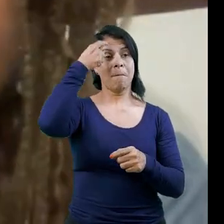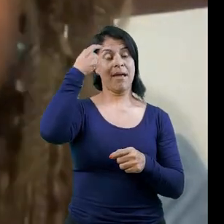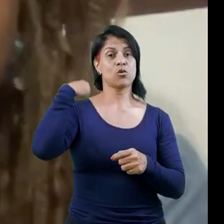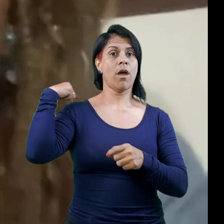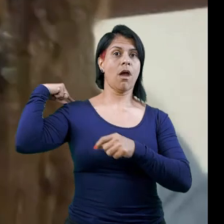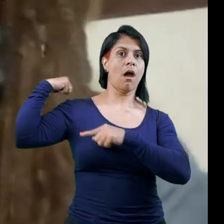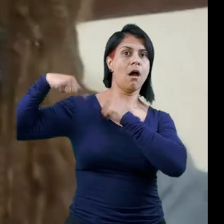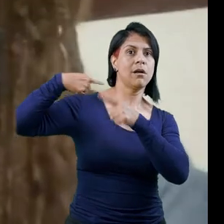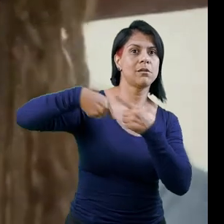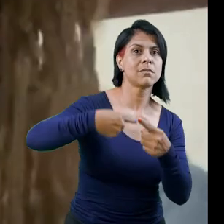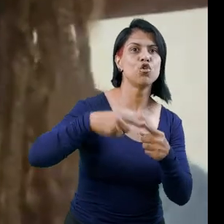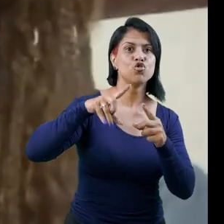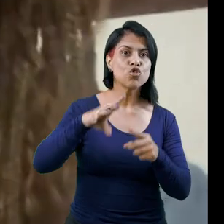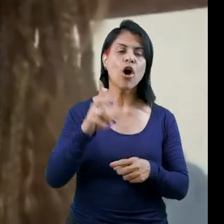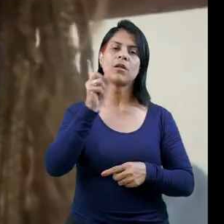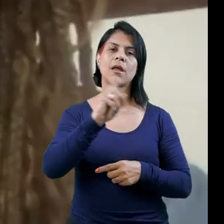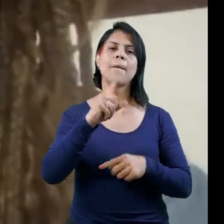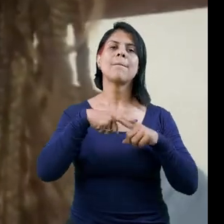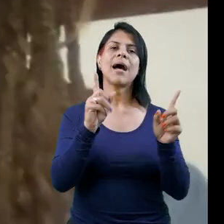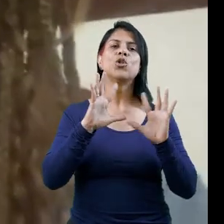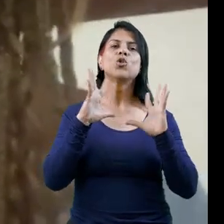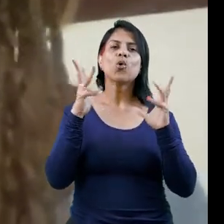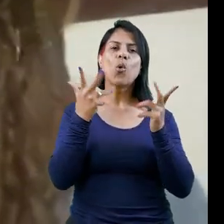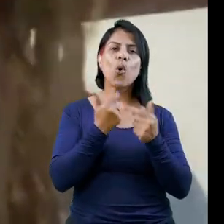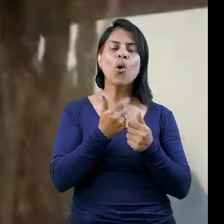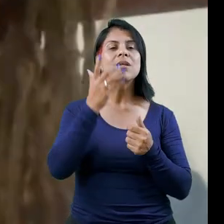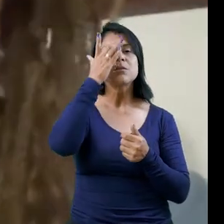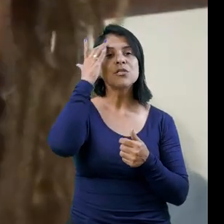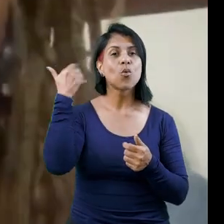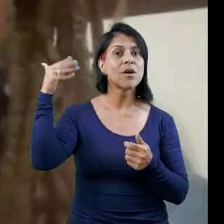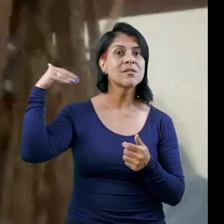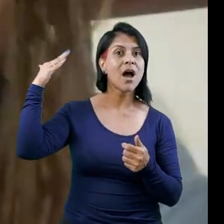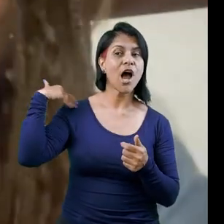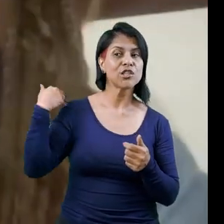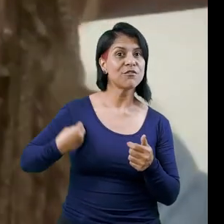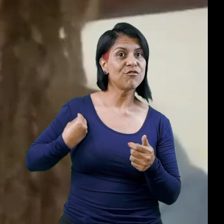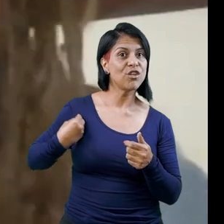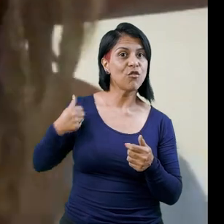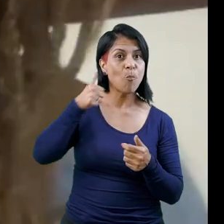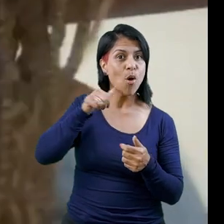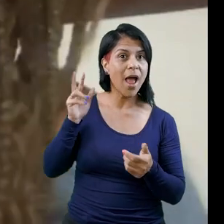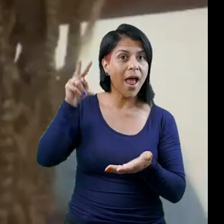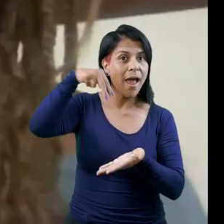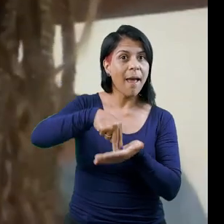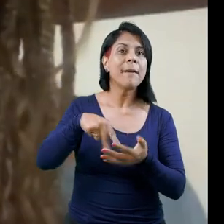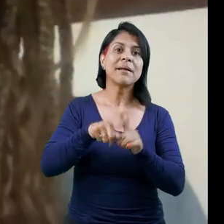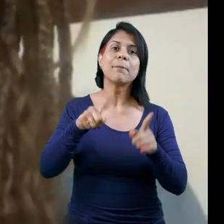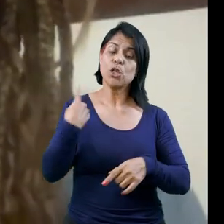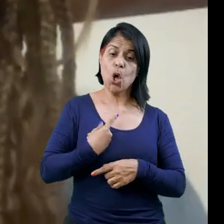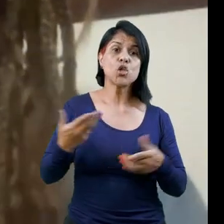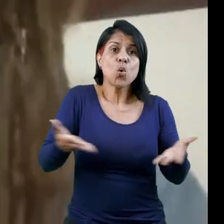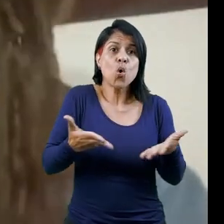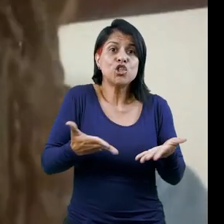ou seja, de todos e de todas aquelas que vieram antes de nós, mas também da terra da qual nós somos